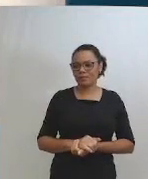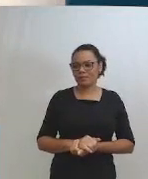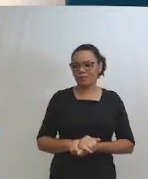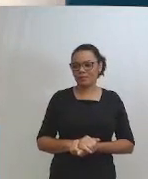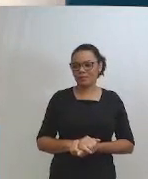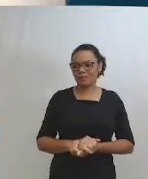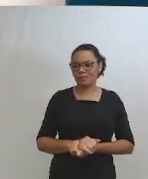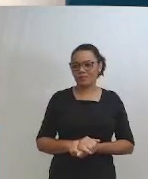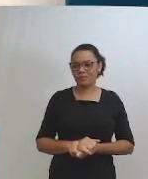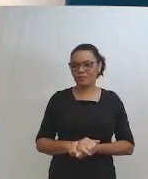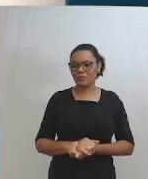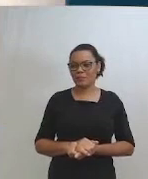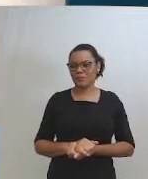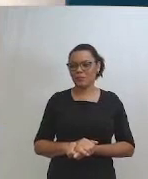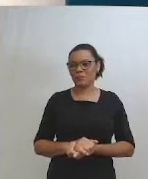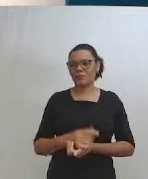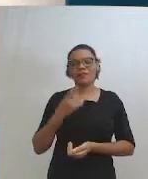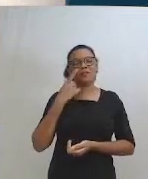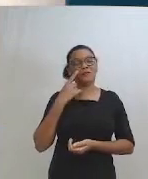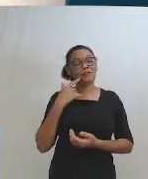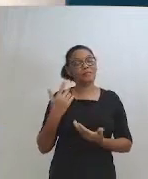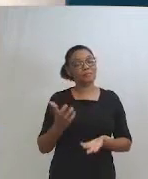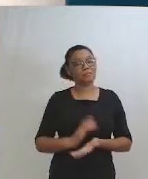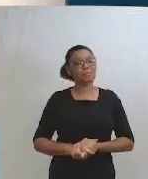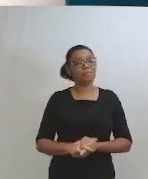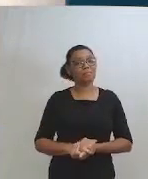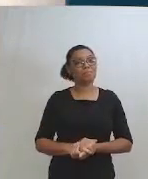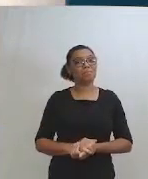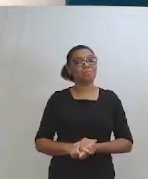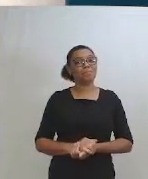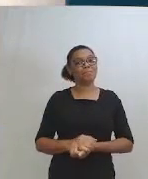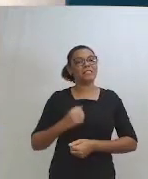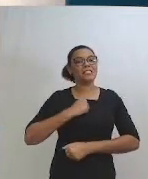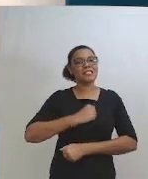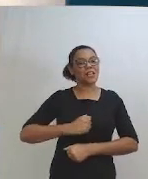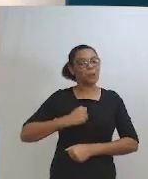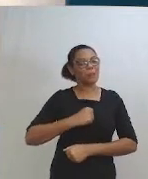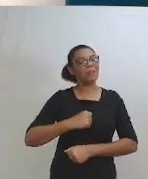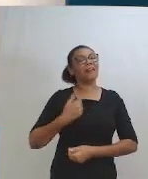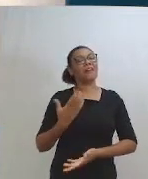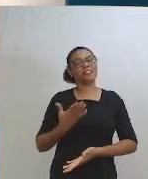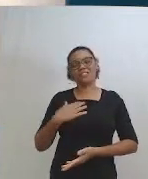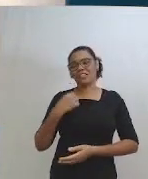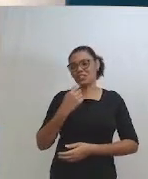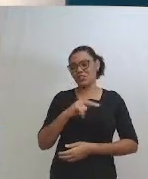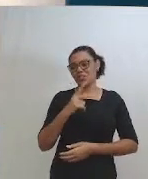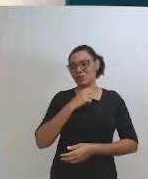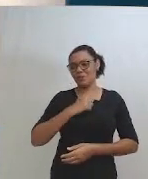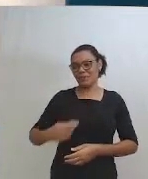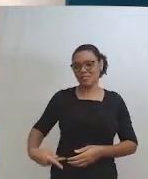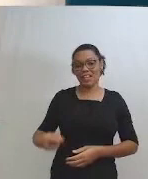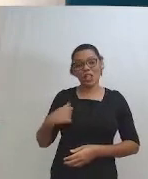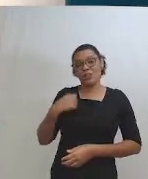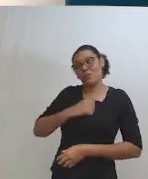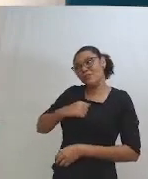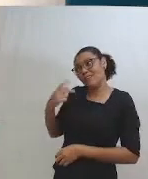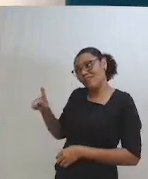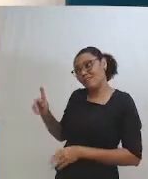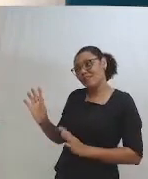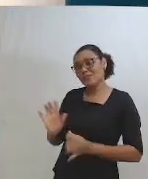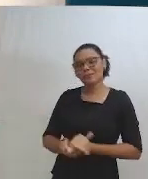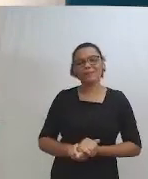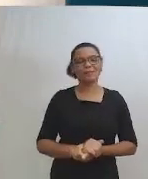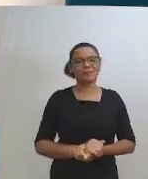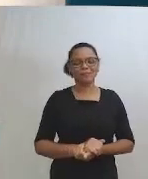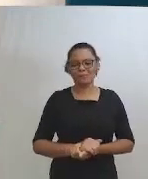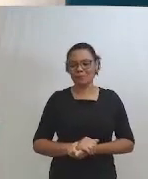Tem que olhar, então, direitinho. Que coisa, então. Eu tenho muita saudade da sua presidência. Não, eu tenho saudade da sua. Deixa eu ver. Os dois... A minha já